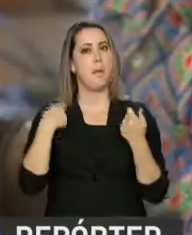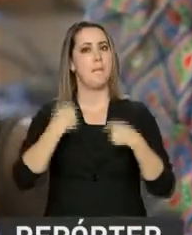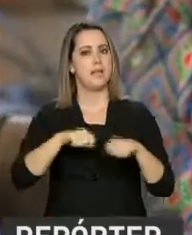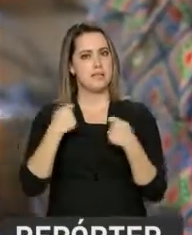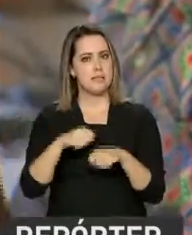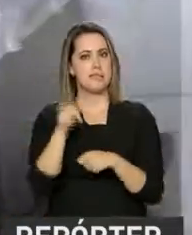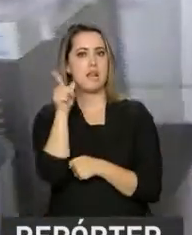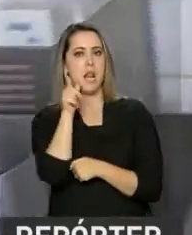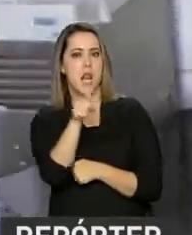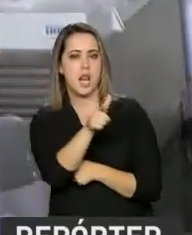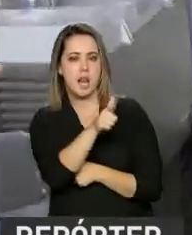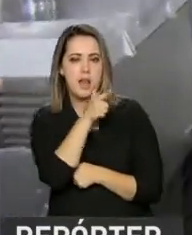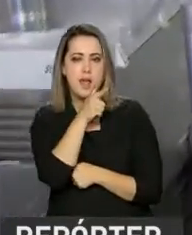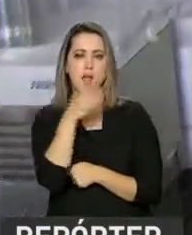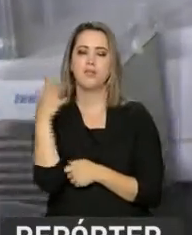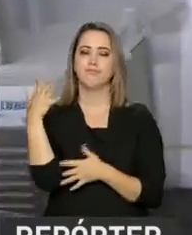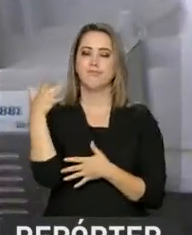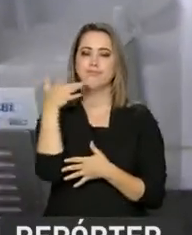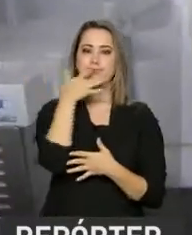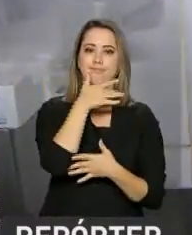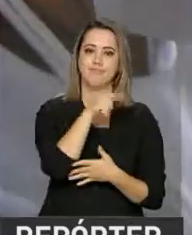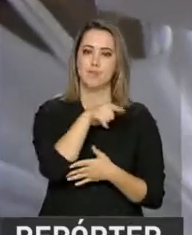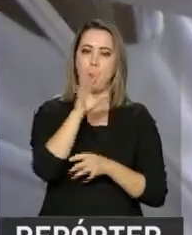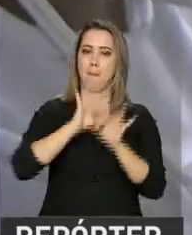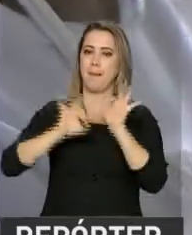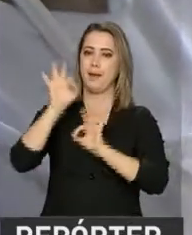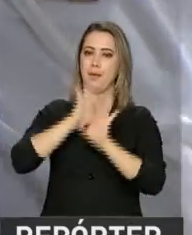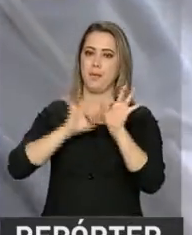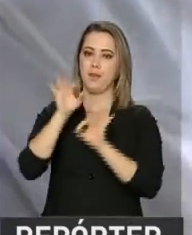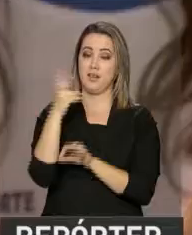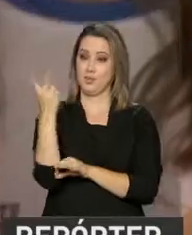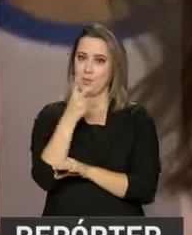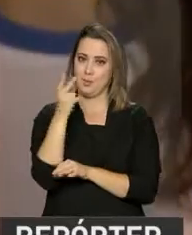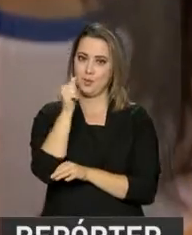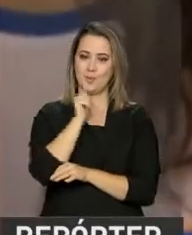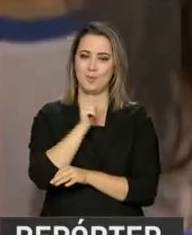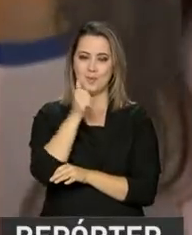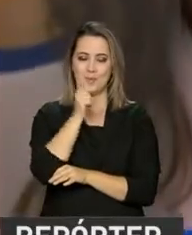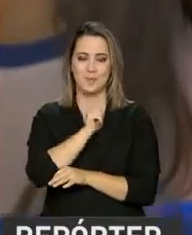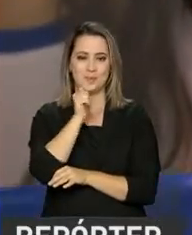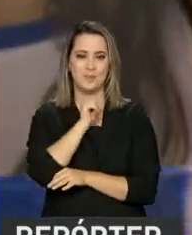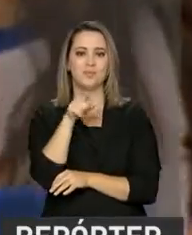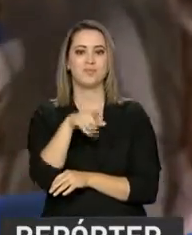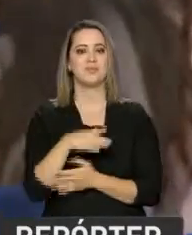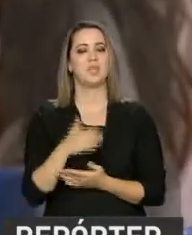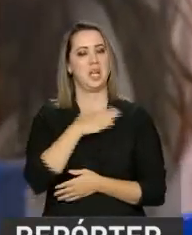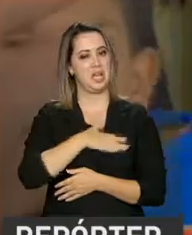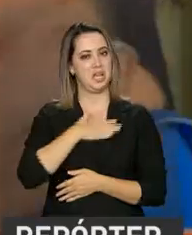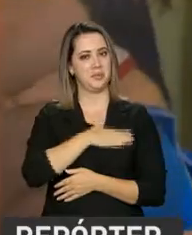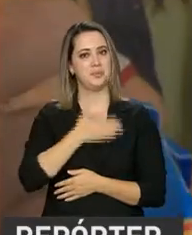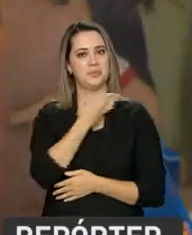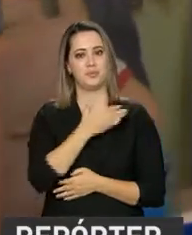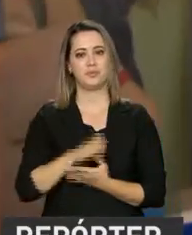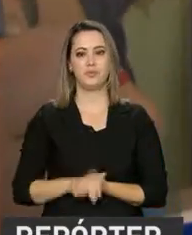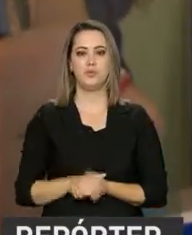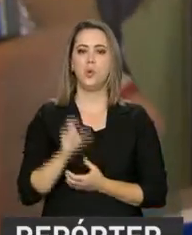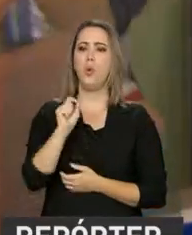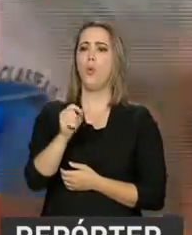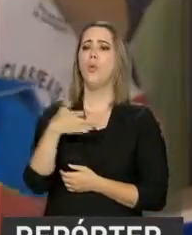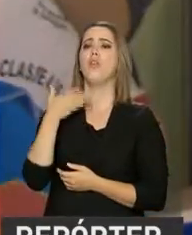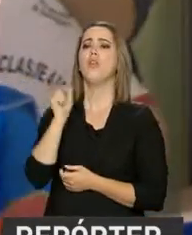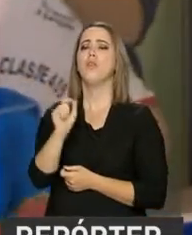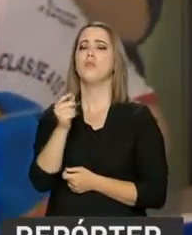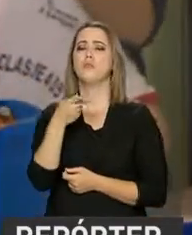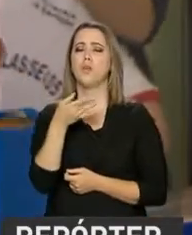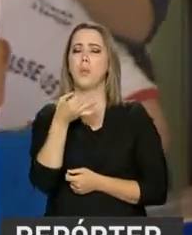lanche especial preparado pelas merendeiras Maria e Verônica. A criançada aprova o cardápio. Cauê, o que você está achando do